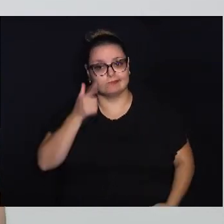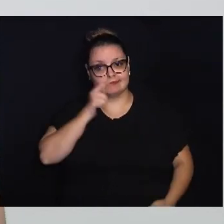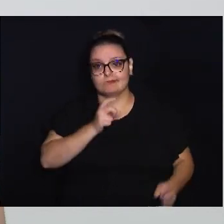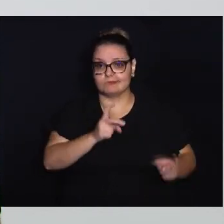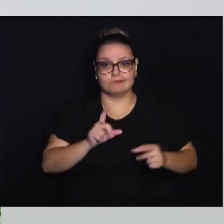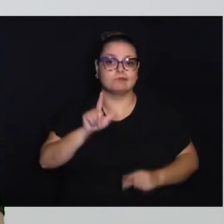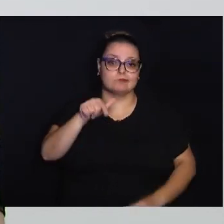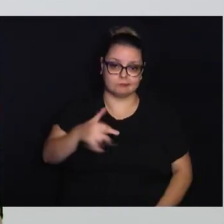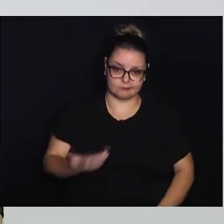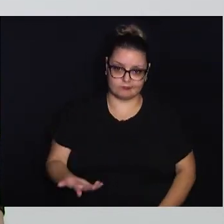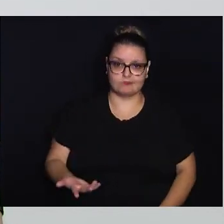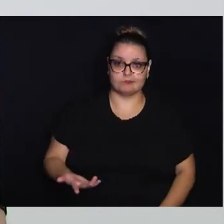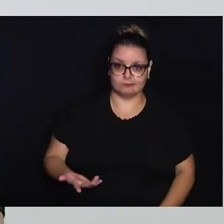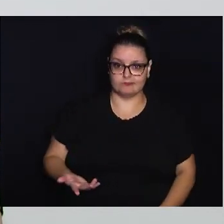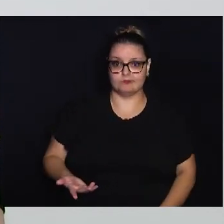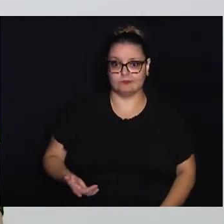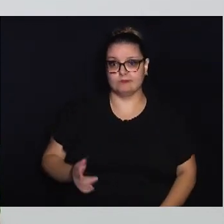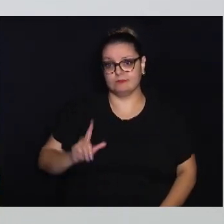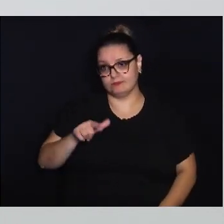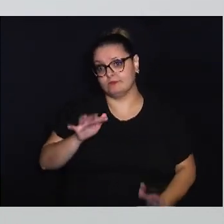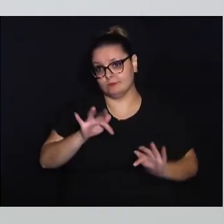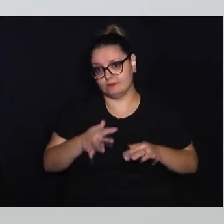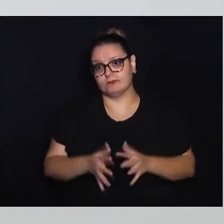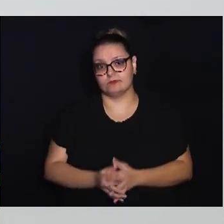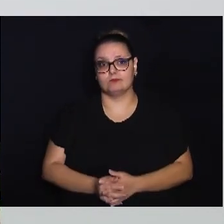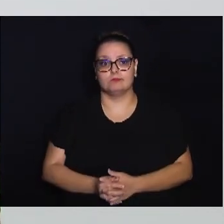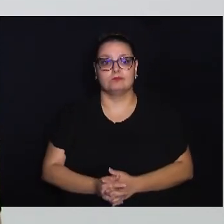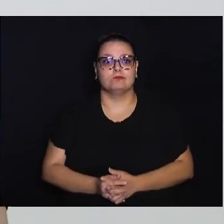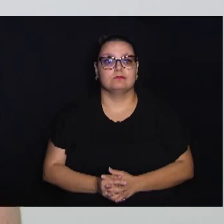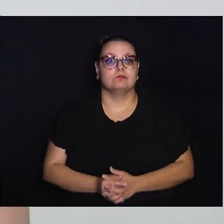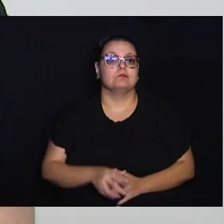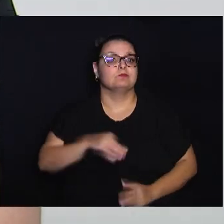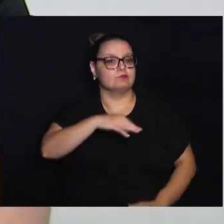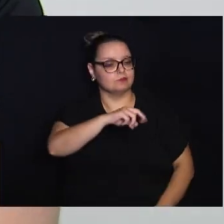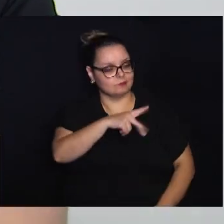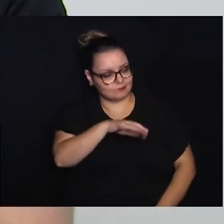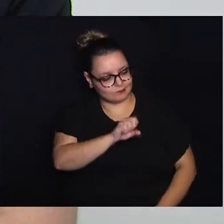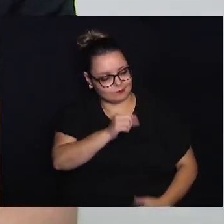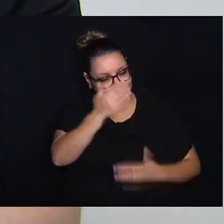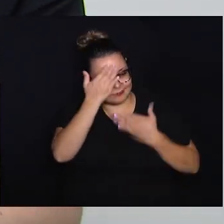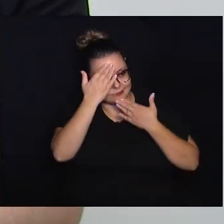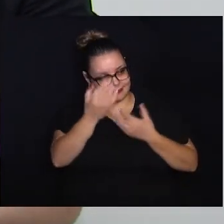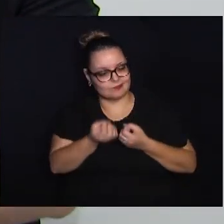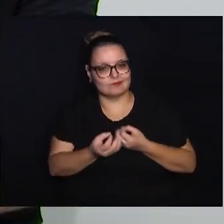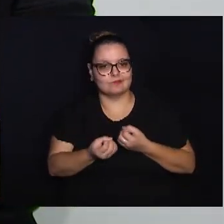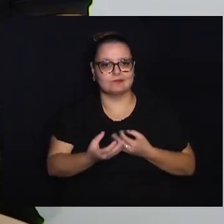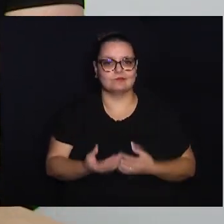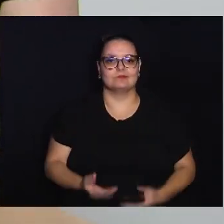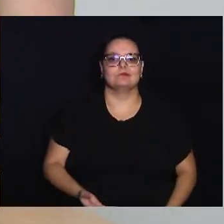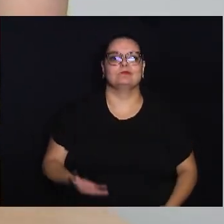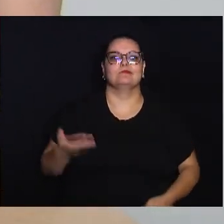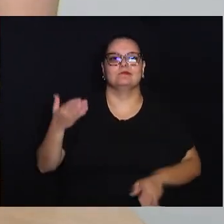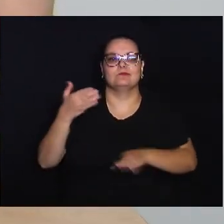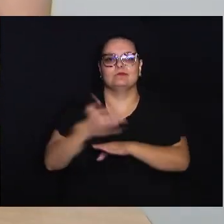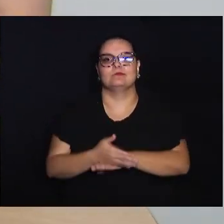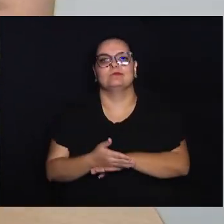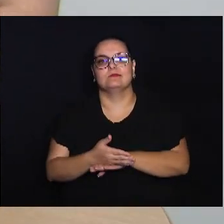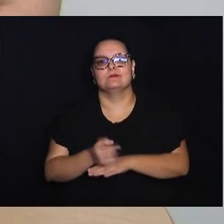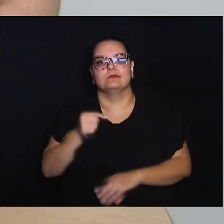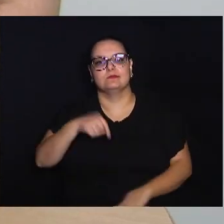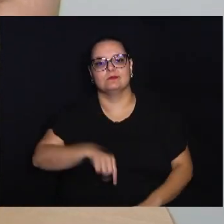você não consiga vender ele, por exemplo, repassar esse imóvel depois de finalizado. É isso então. Marcos, muito obrigado pelas informações,